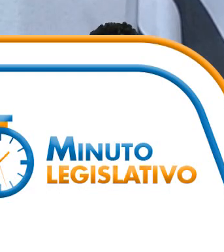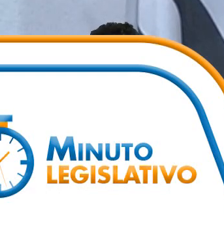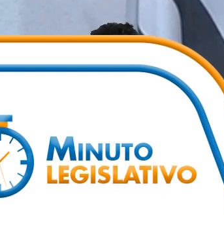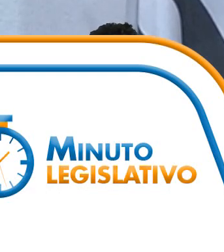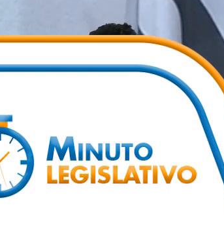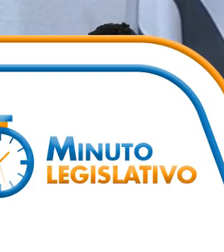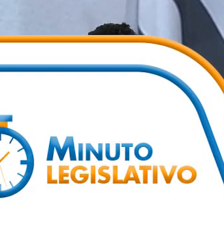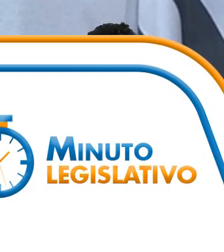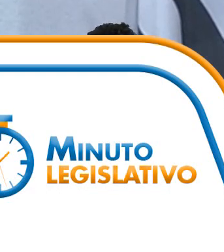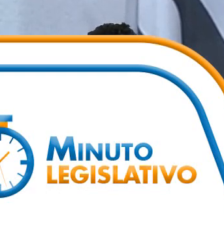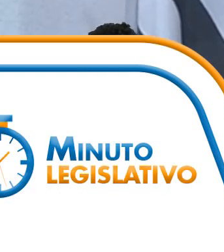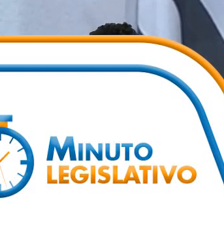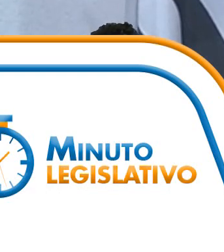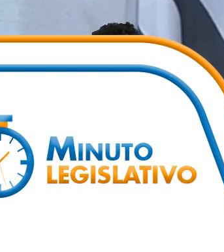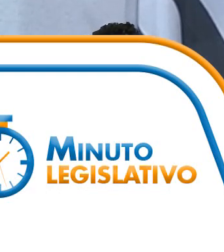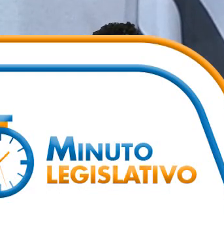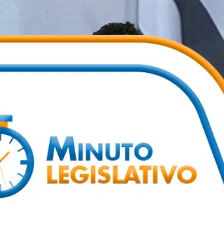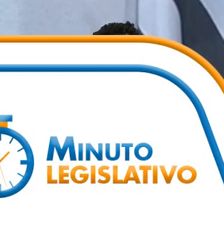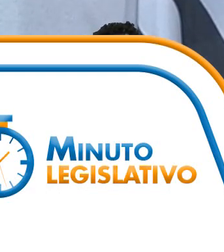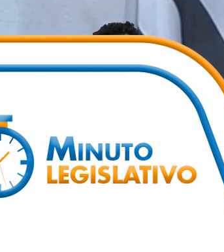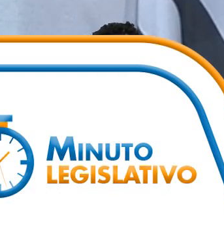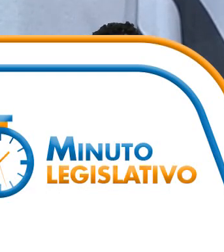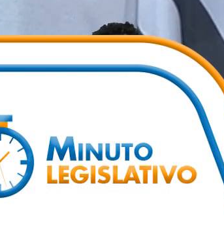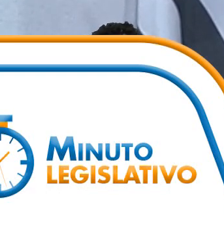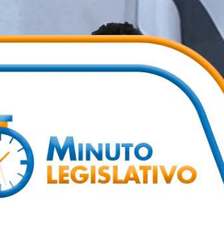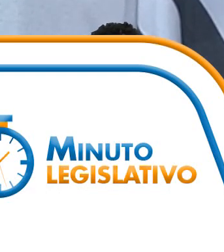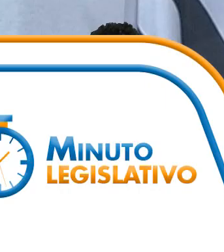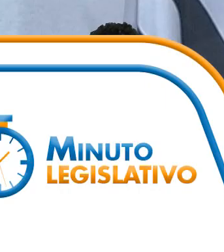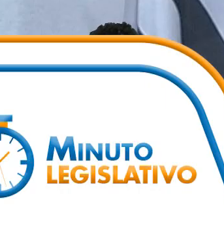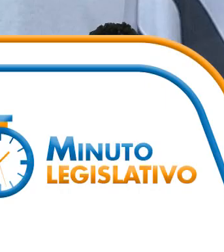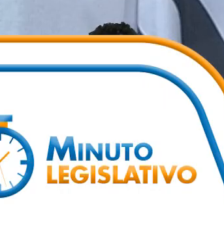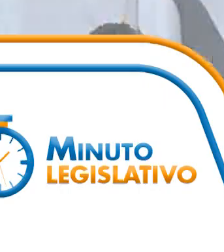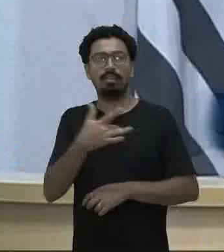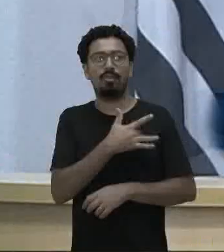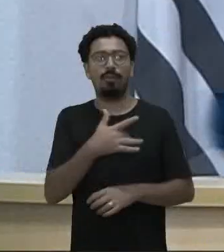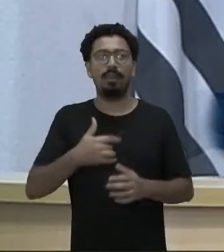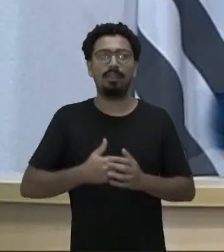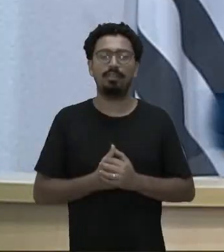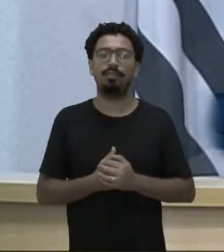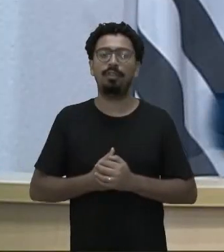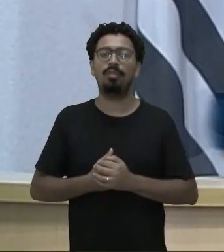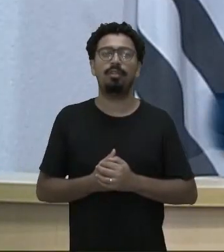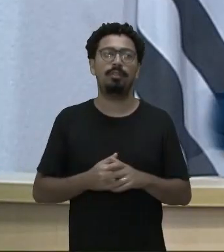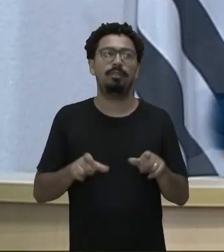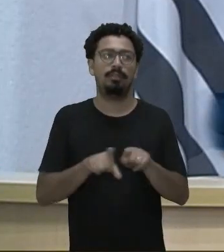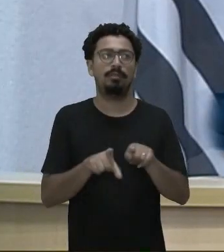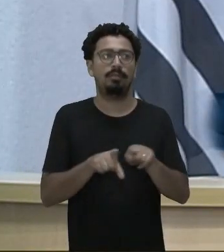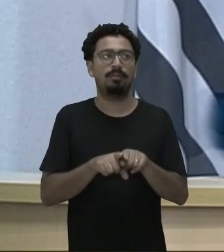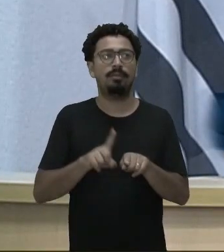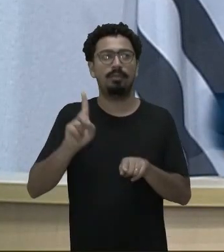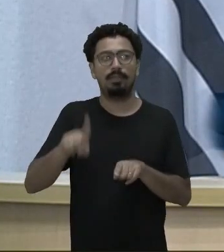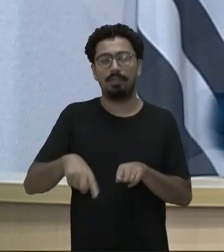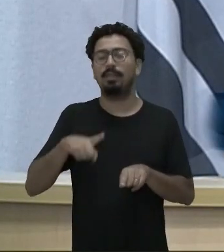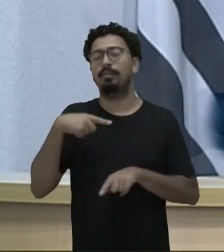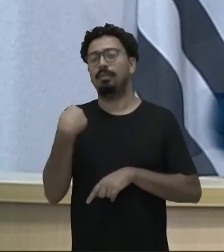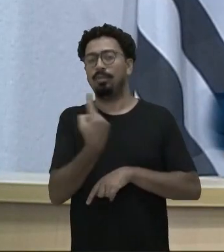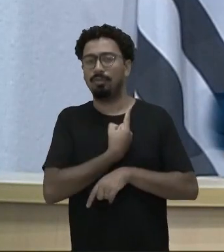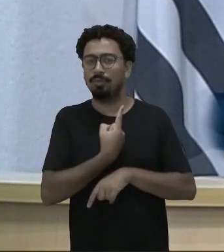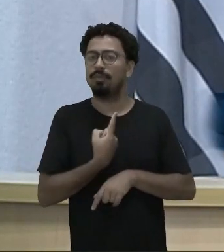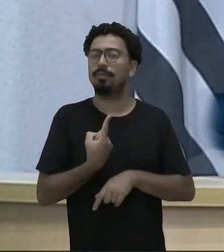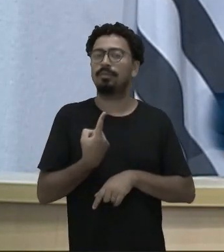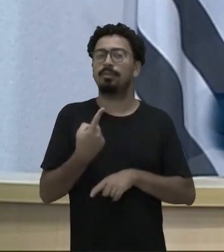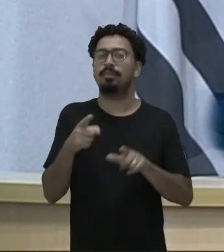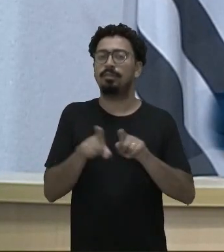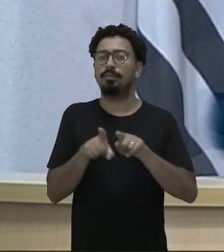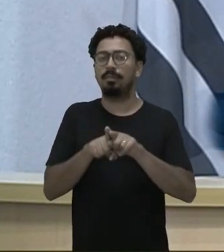e pacientes e criticou o vídeo feito pelo prefeito José Saldi. O prefeito municipal postou um videozinho indo até a